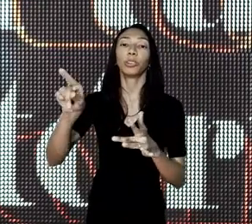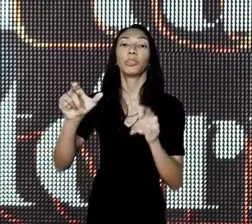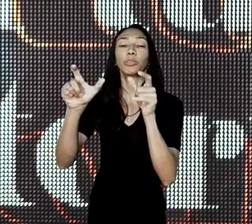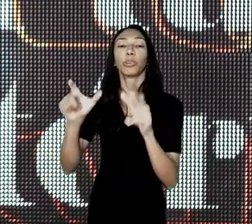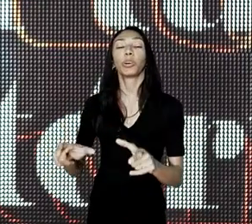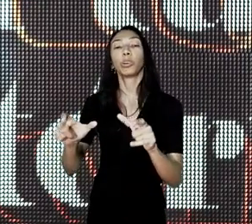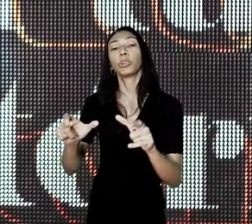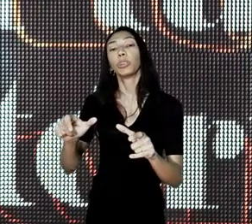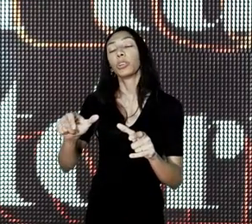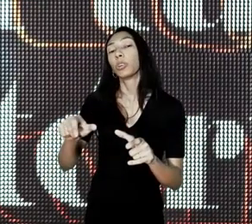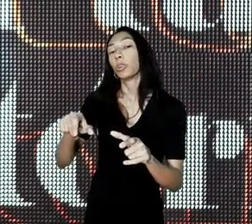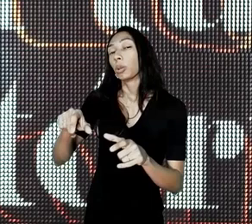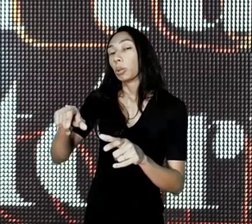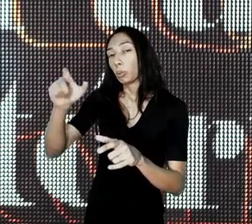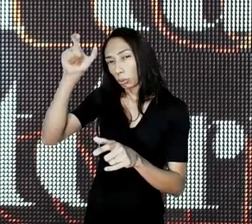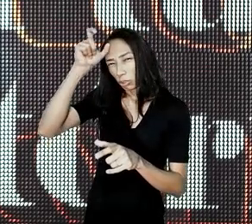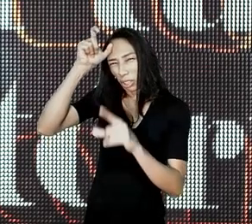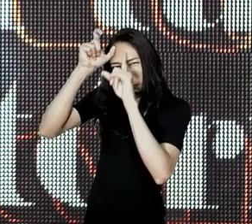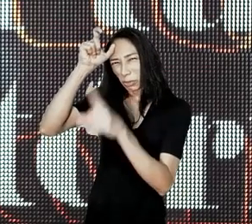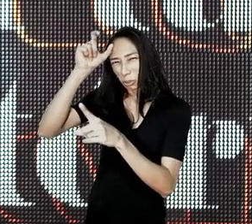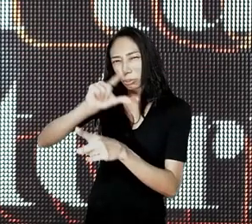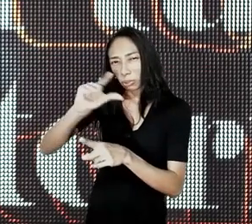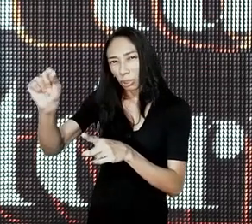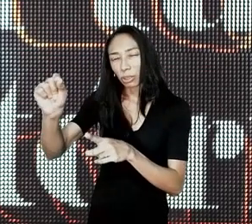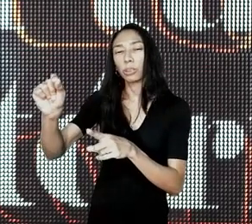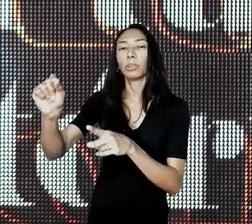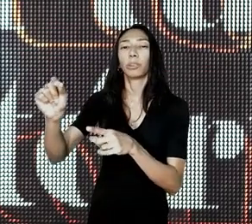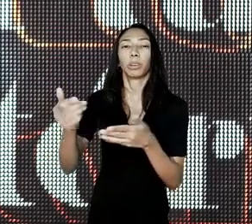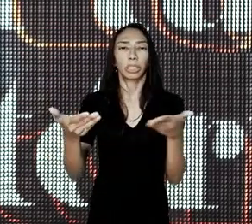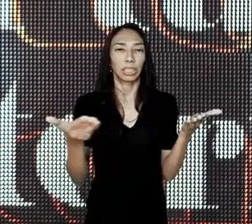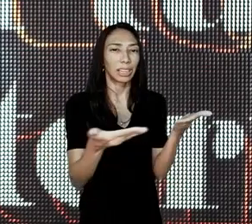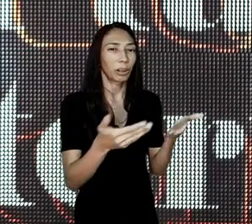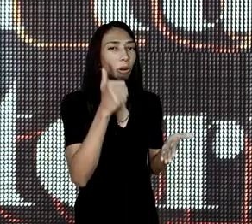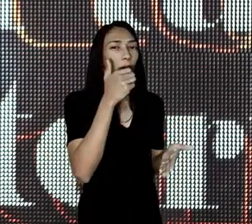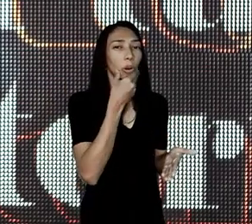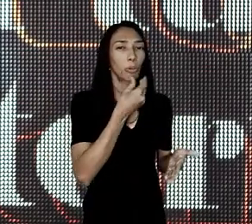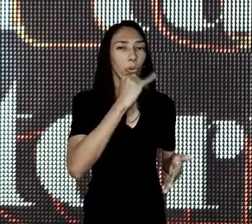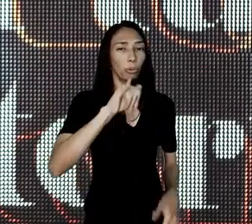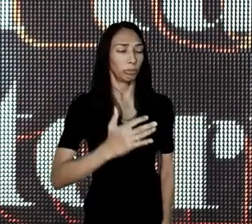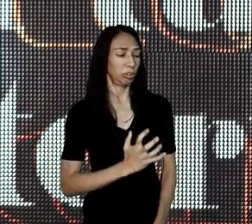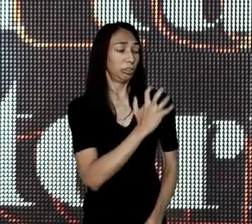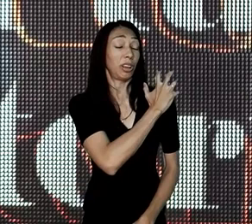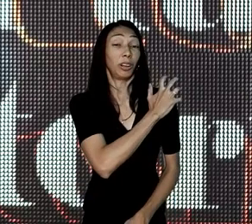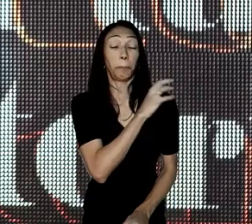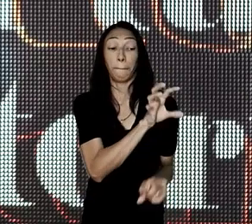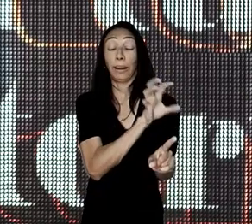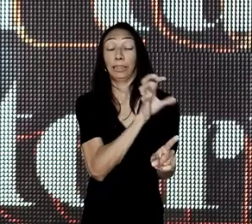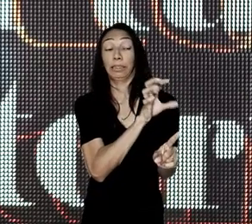expulsou ele. Ele chega lá, onde Jairo estende o tapete vermelho para ele. Ele está pressionado pela população, mas nem a crise,